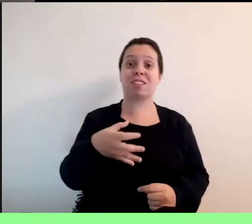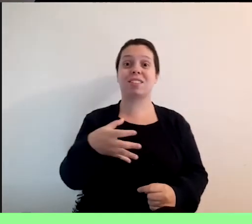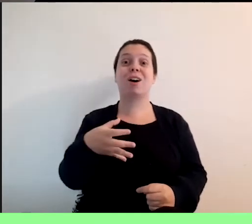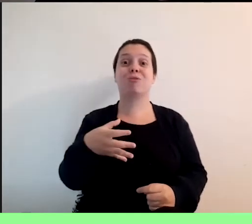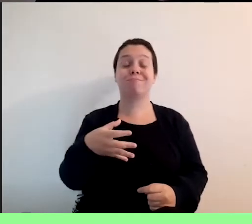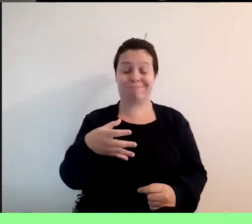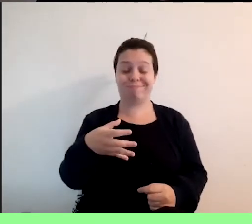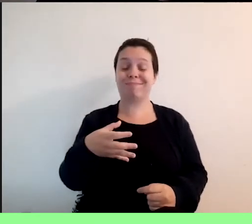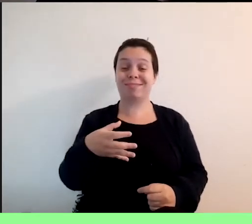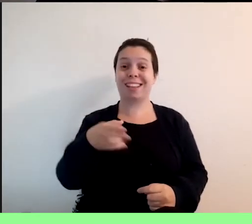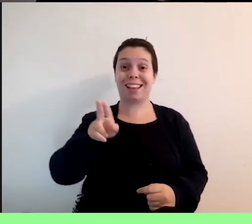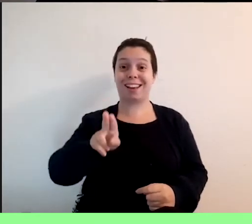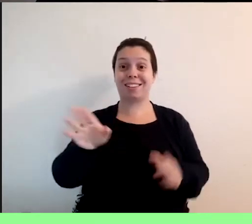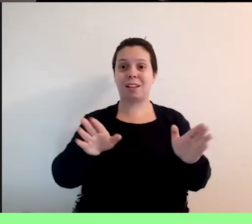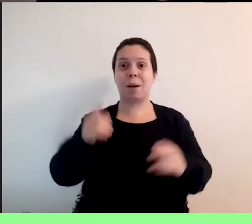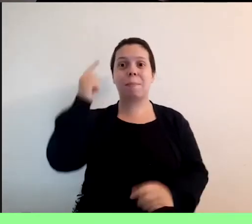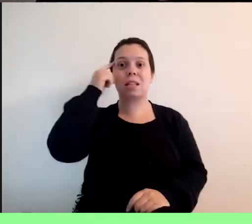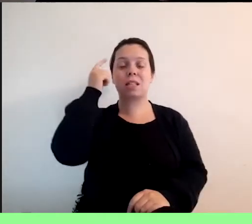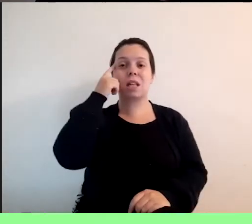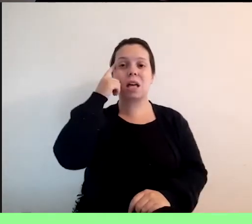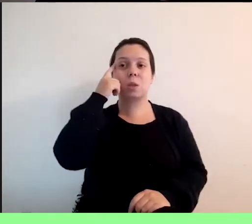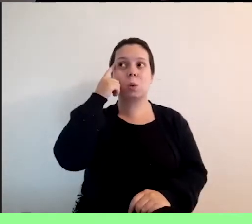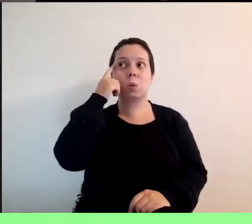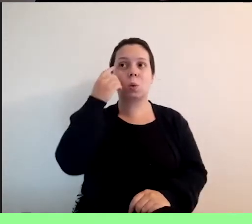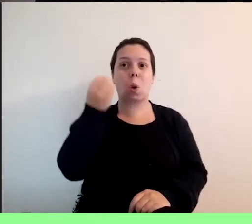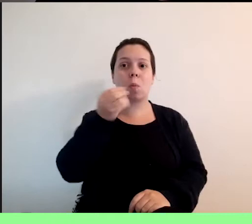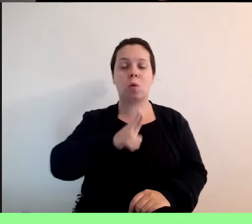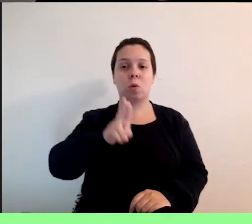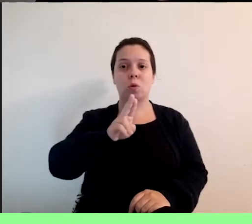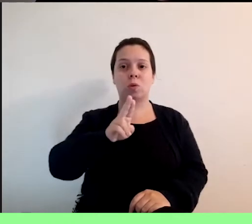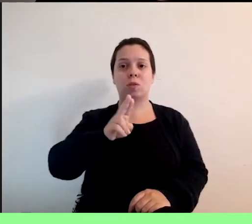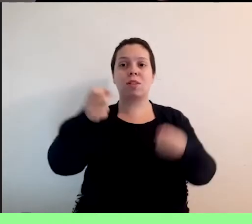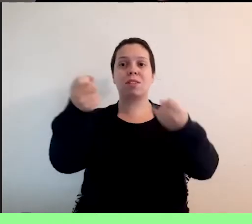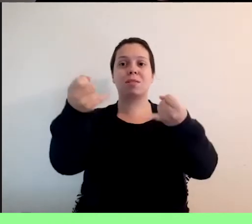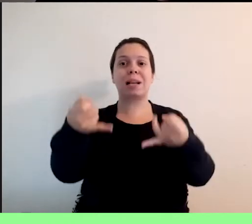uso e explicando como elas podem ampliar, né,